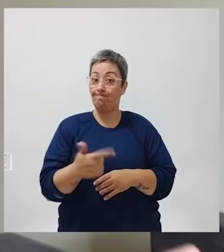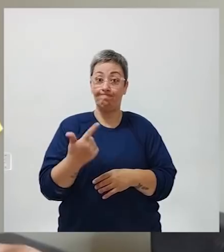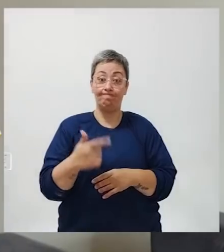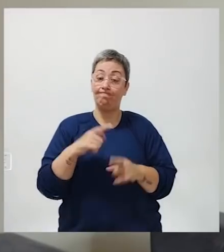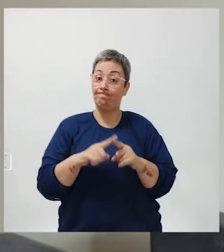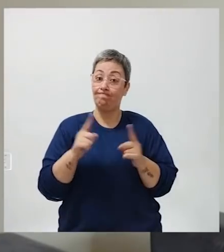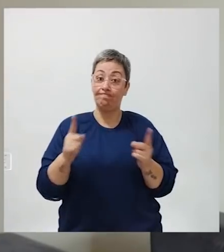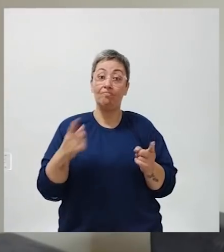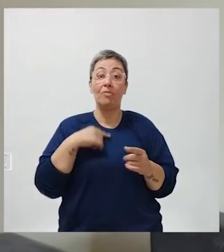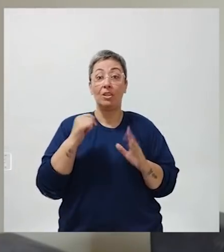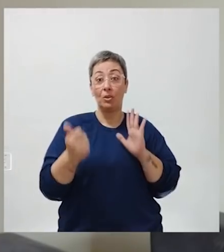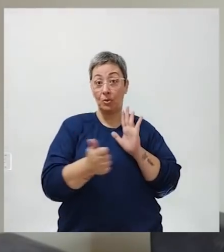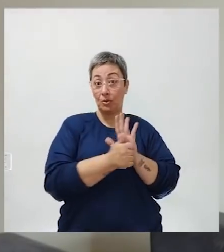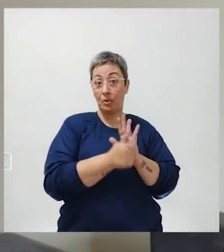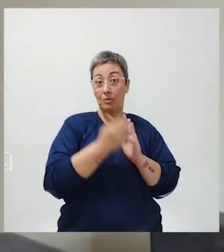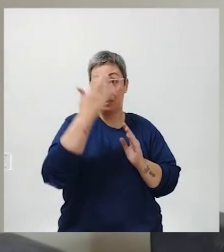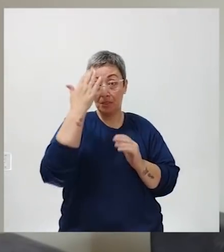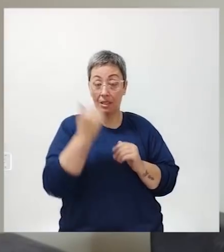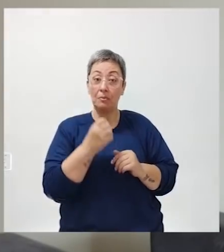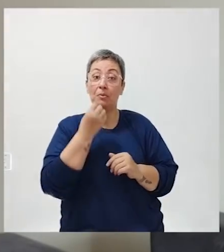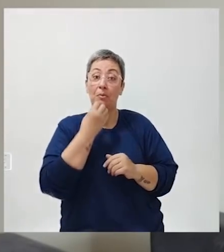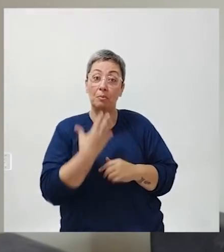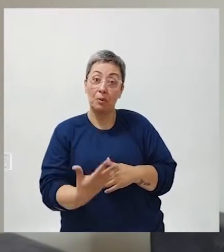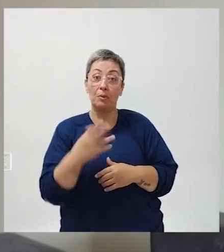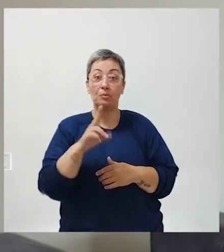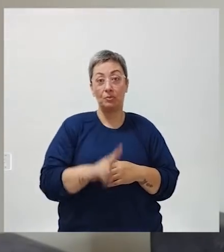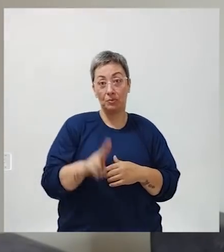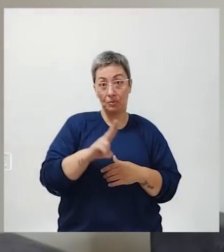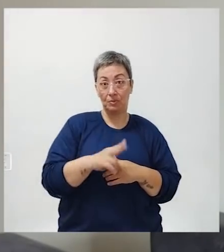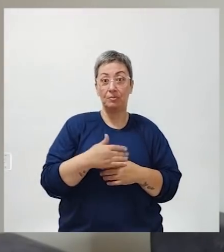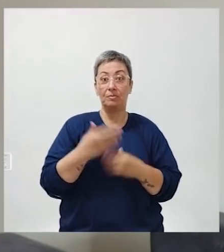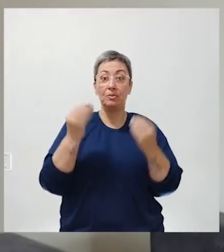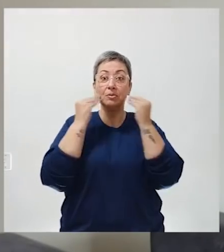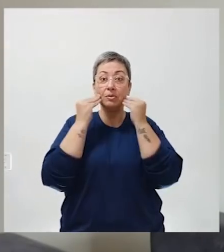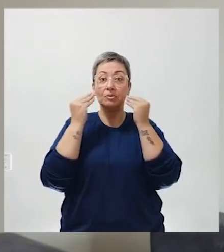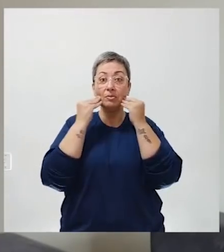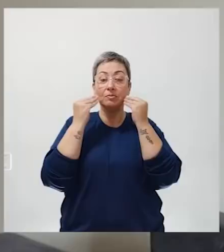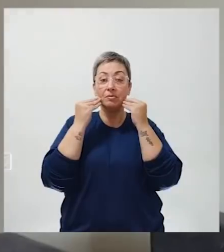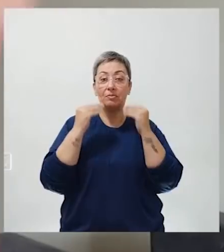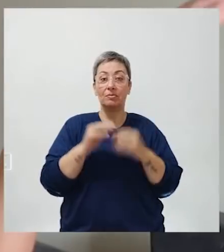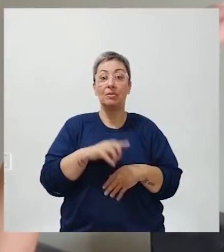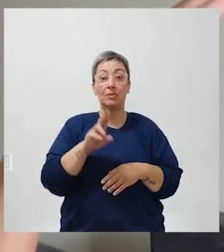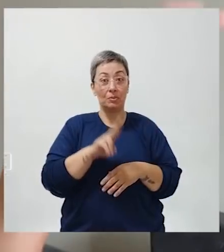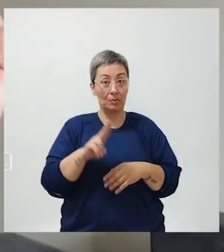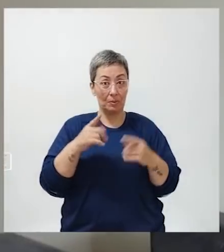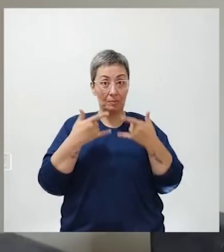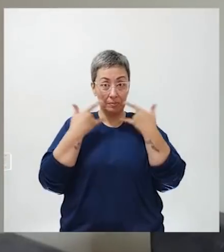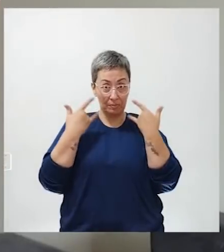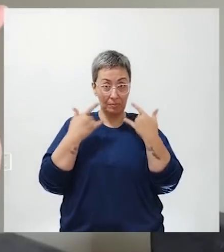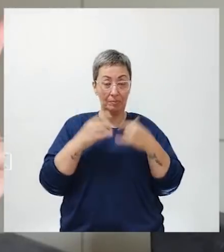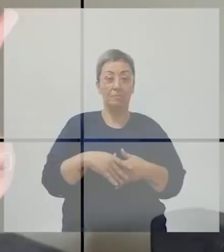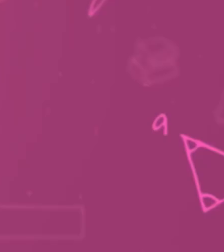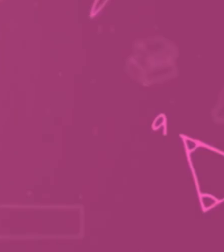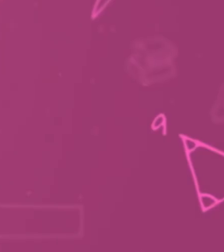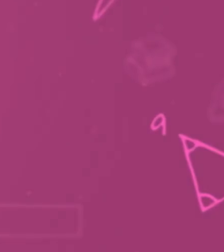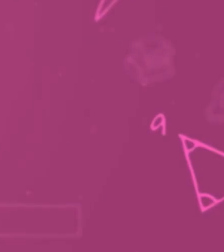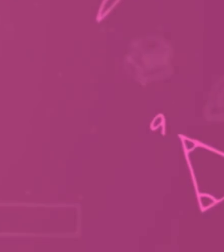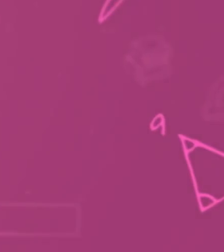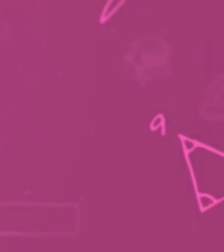comentar, então por favor deixe um like pra gente saber se esse vídeo foi muito útil pra você, tá bom? Beijo pra vocês e usem a